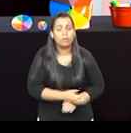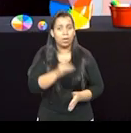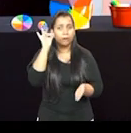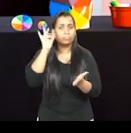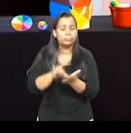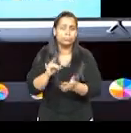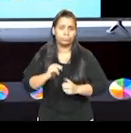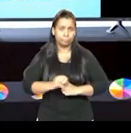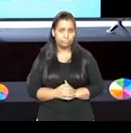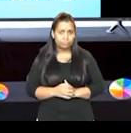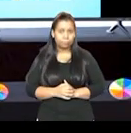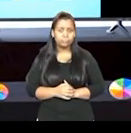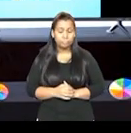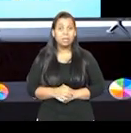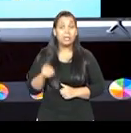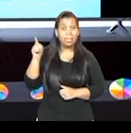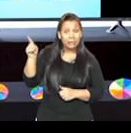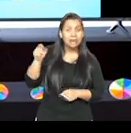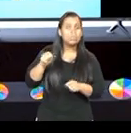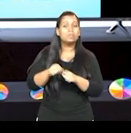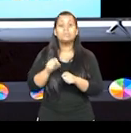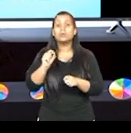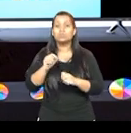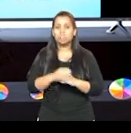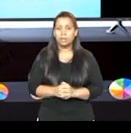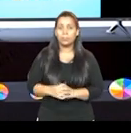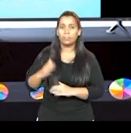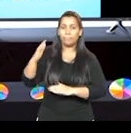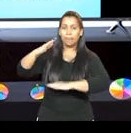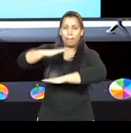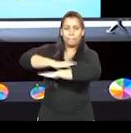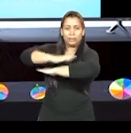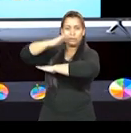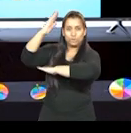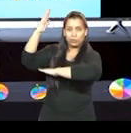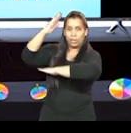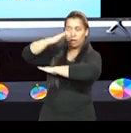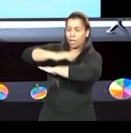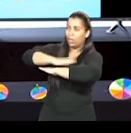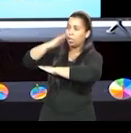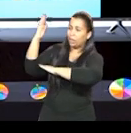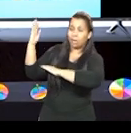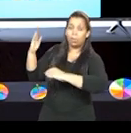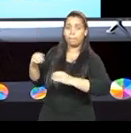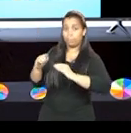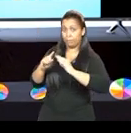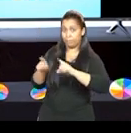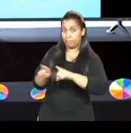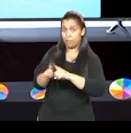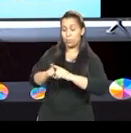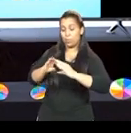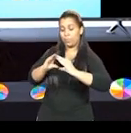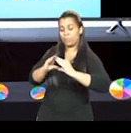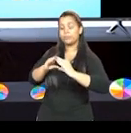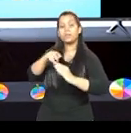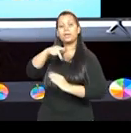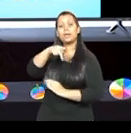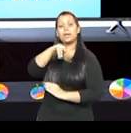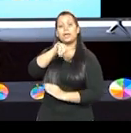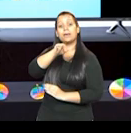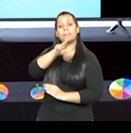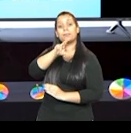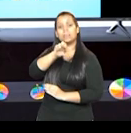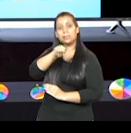cientificamente. Ele fez uma abertura na janela do seu quarto, pegou um prisma polido, sem nenhuma